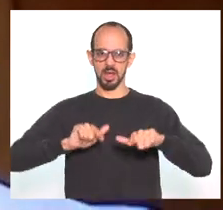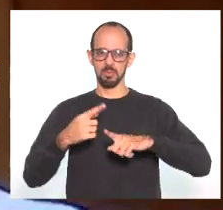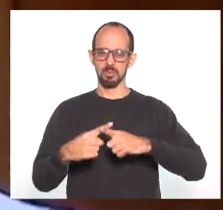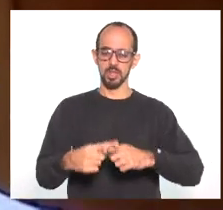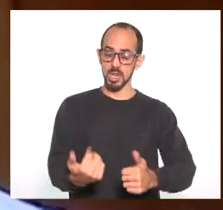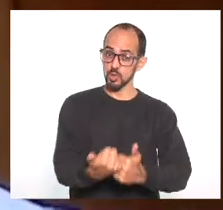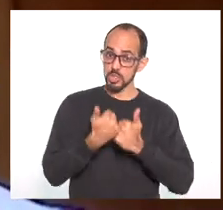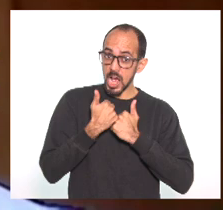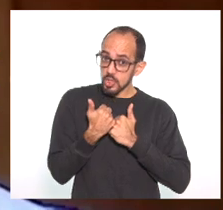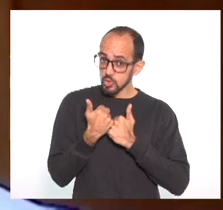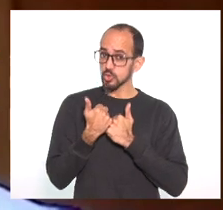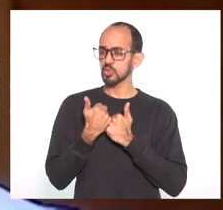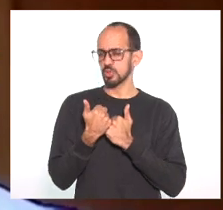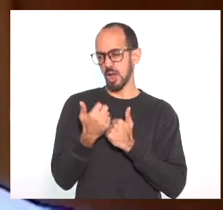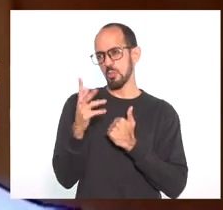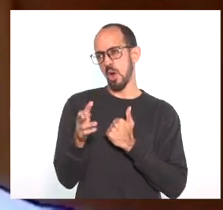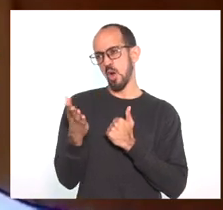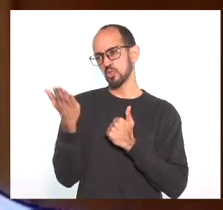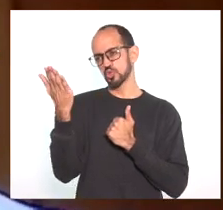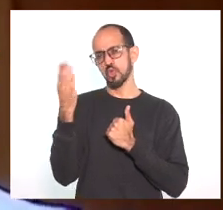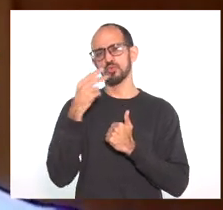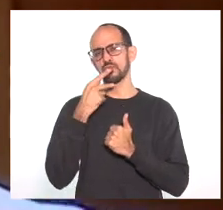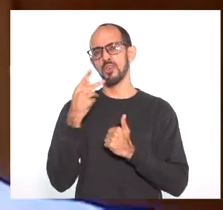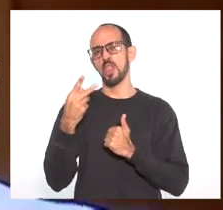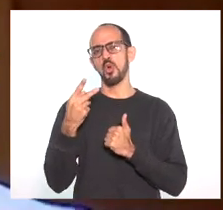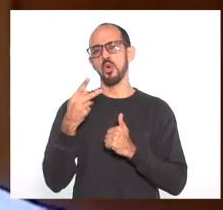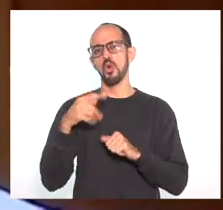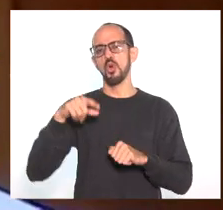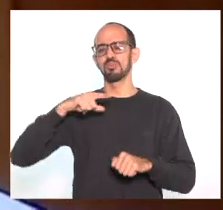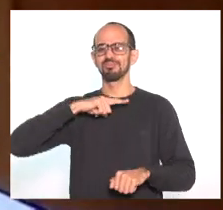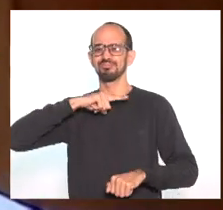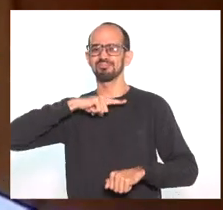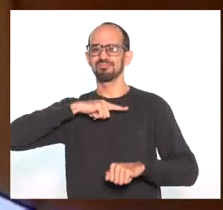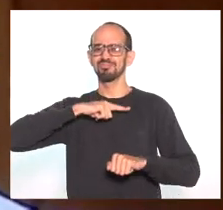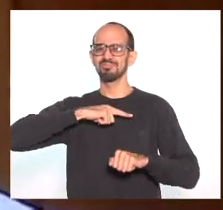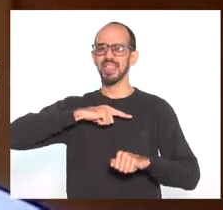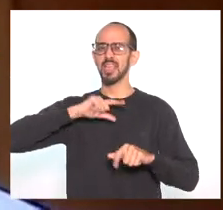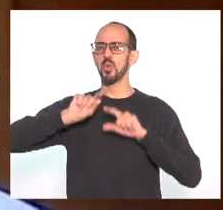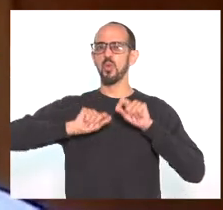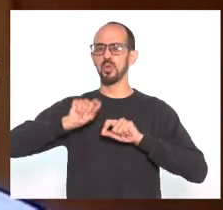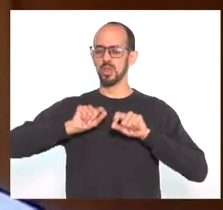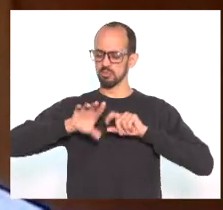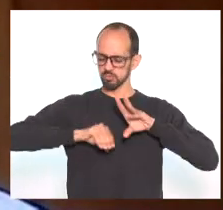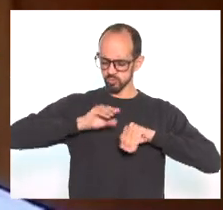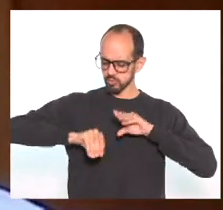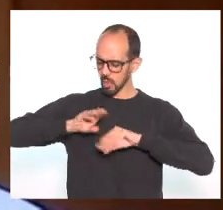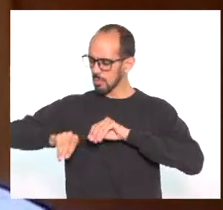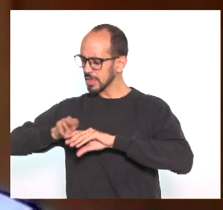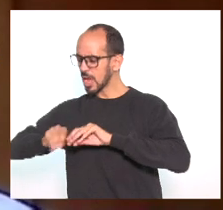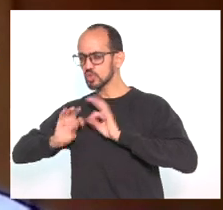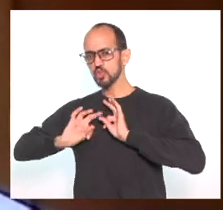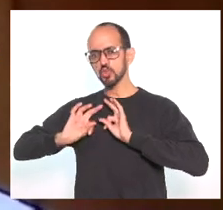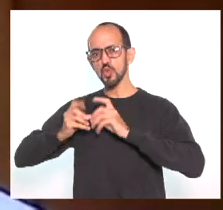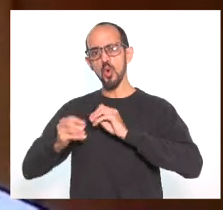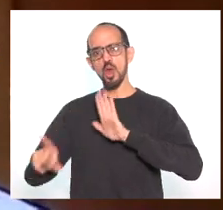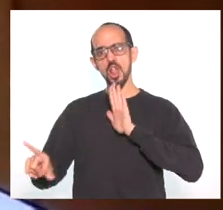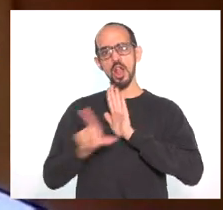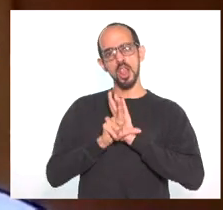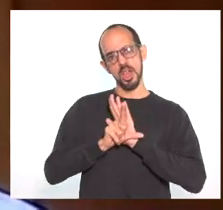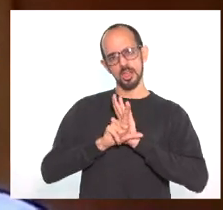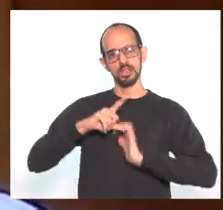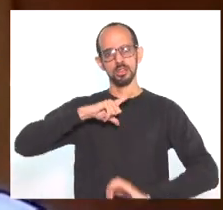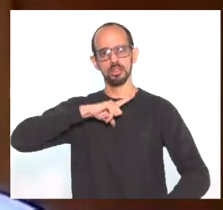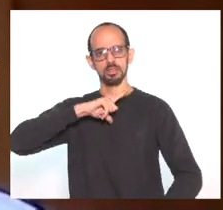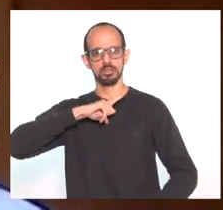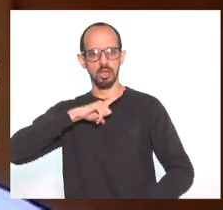em vista que há, como disse Vossa Excelência agora há pouco, uma boa compilação da legislação que disciplina tanto o